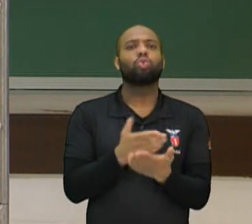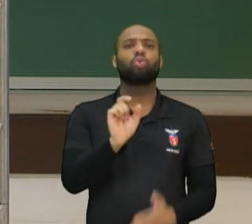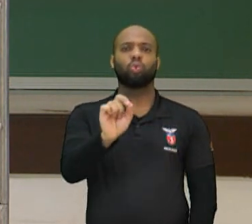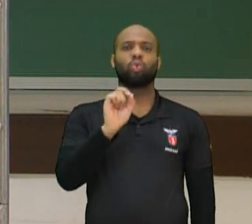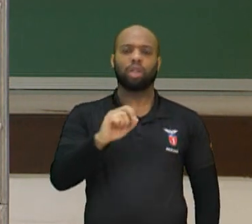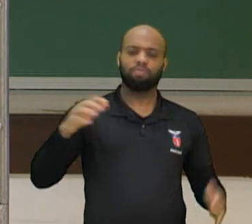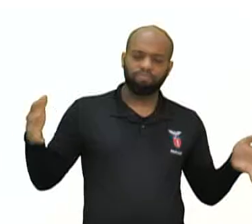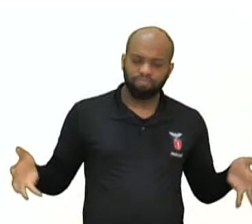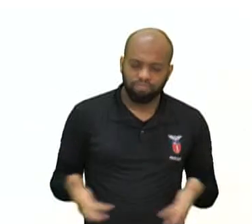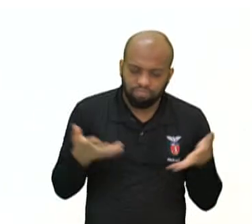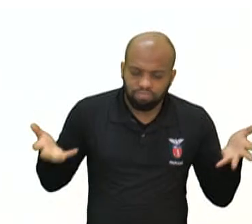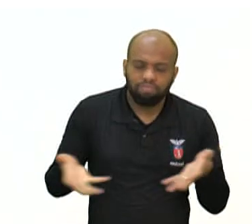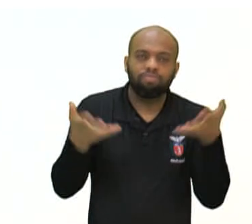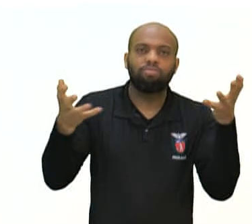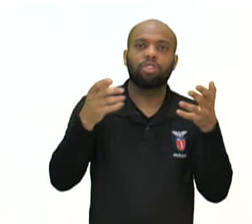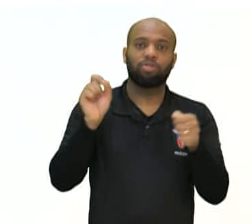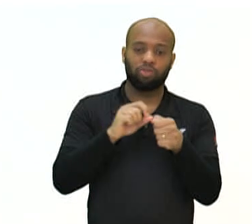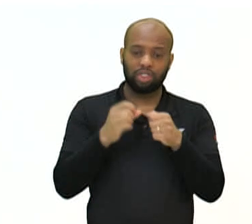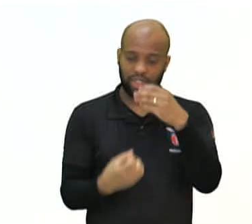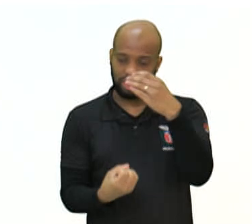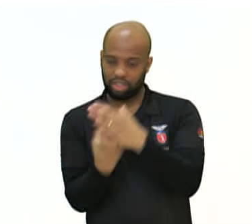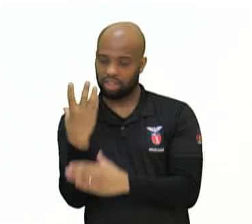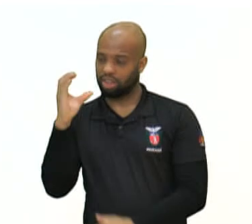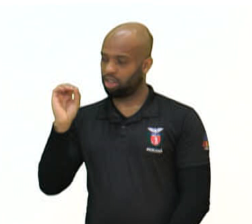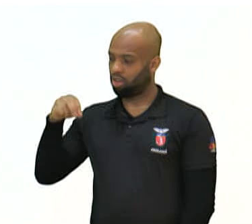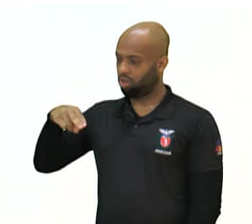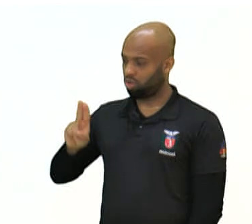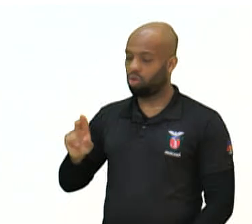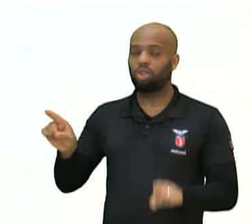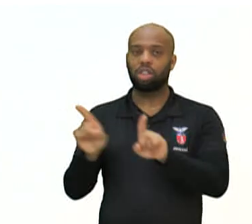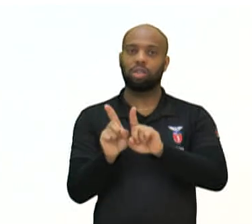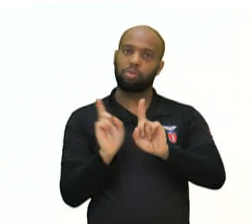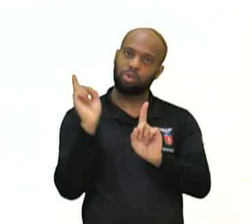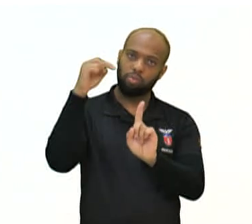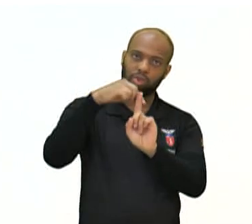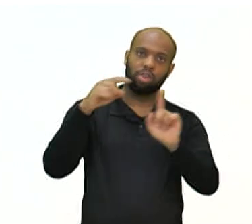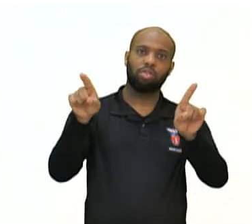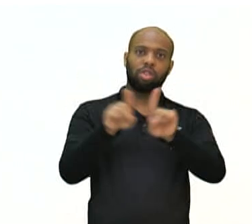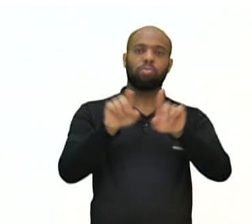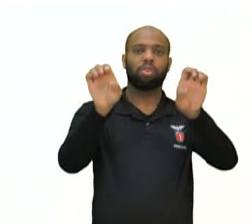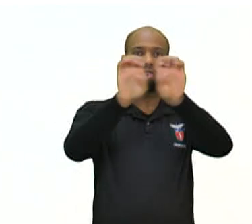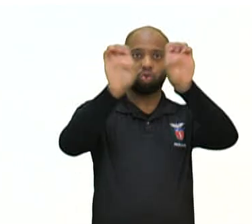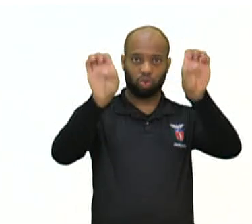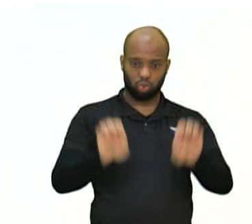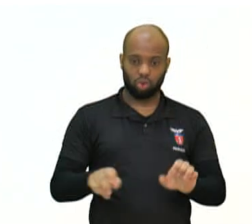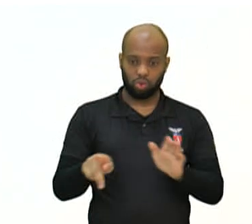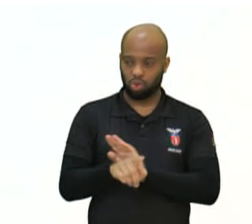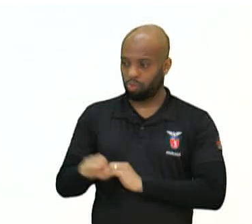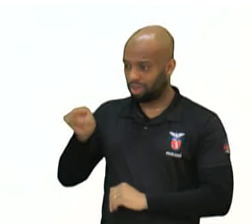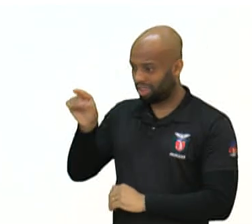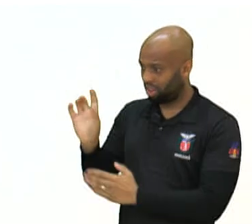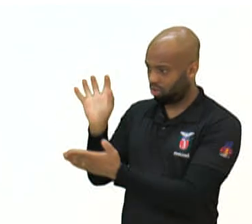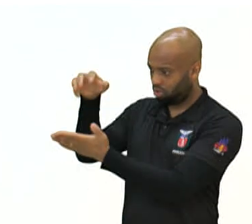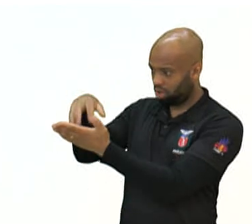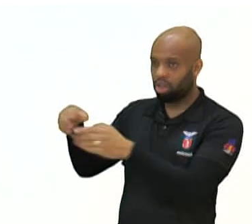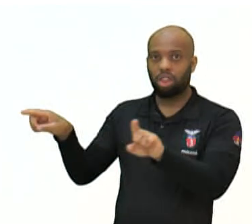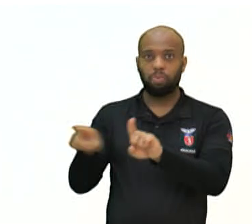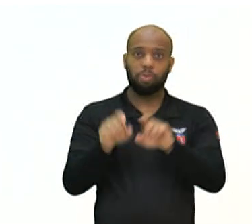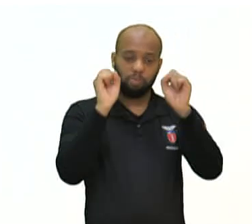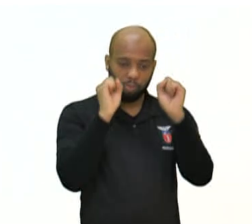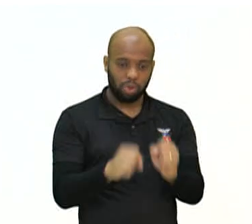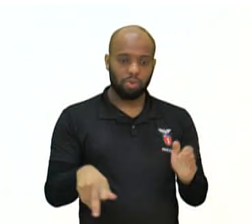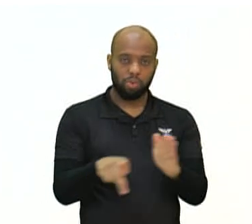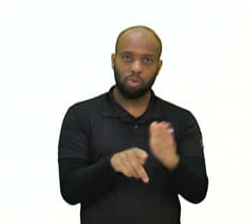as motivações que levaram à criação da ONU, os objetivos e estrutura dessa organização, os poderes do Conselho